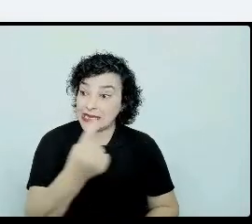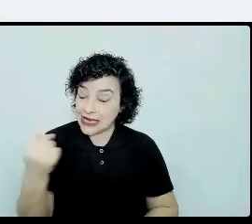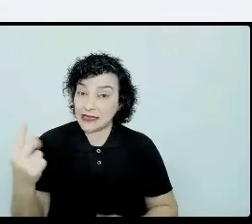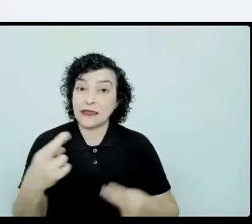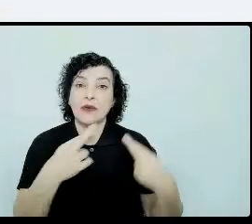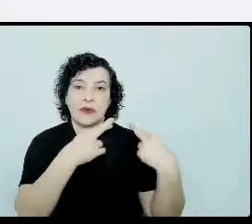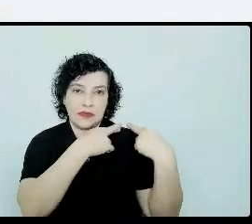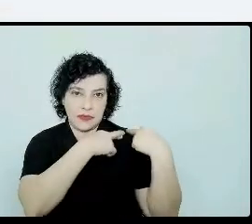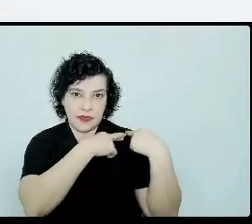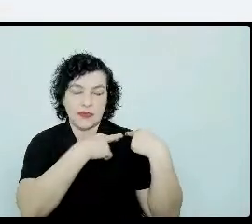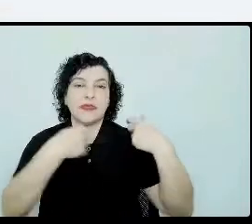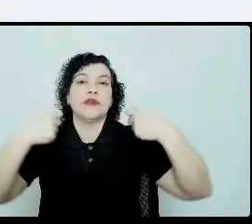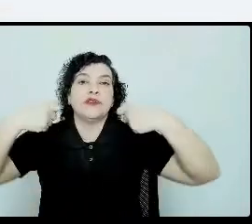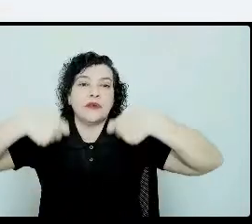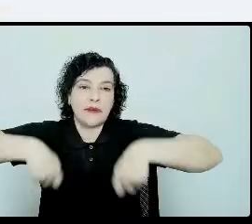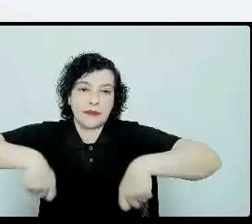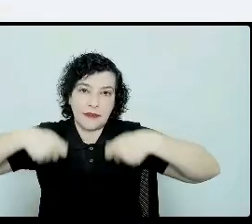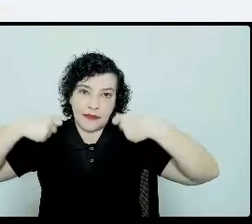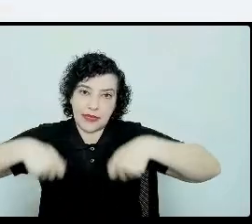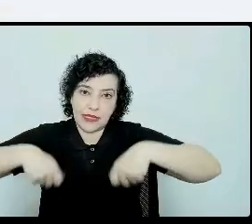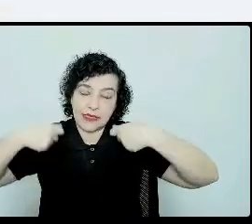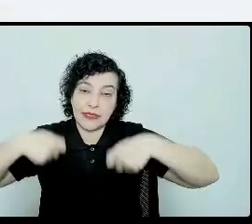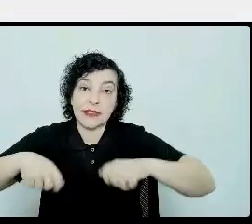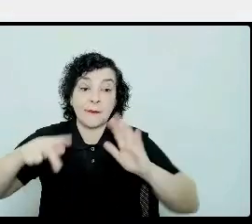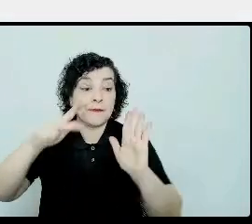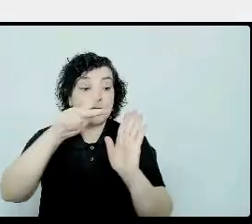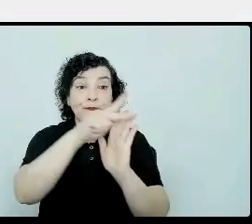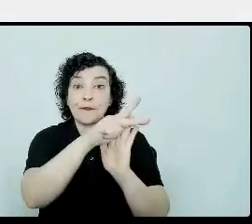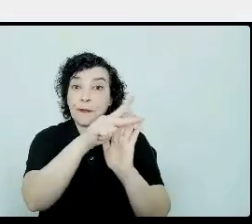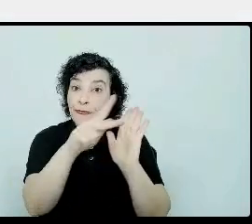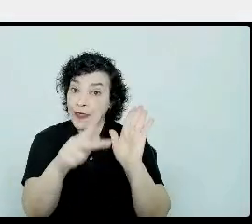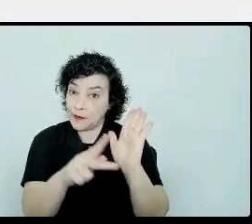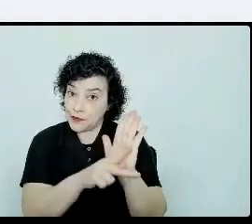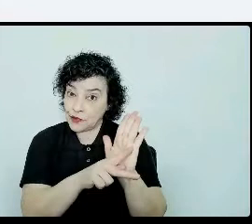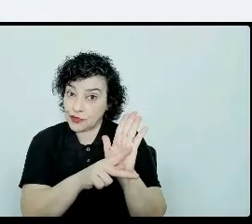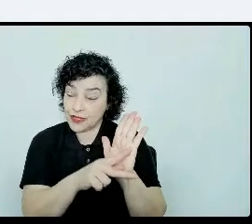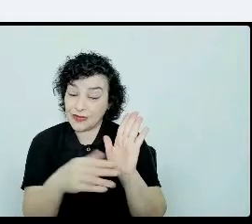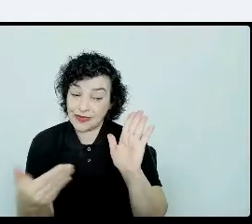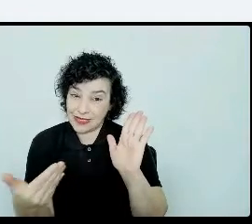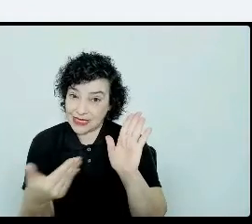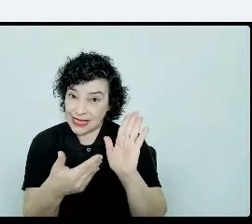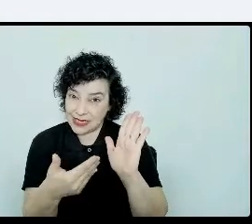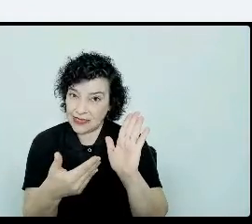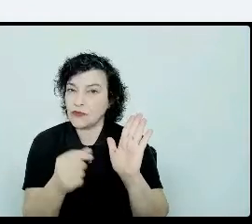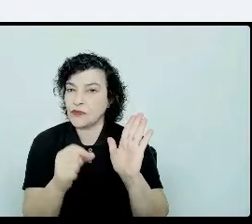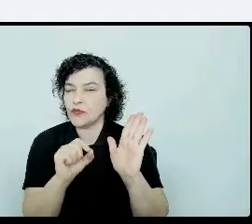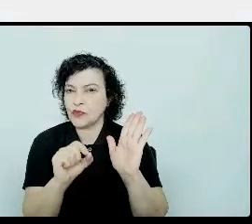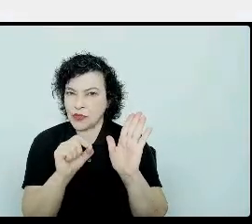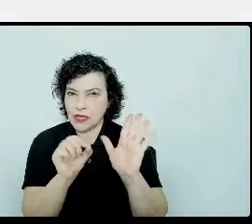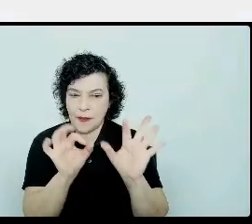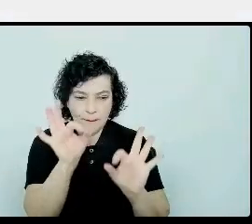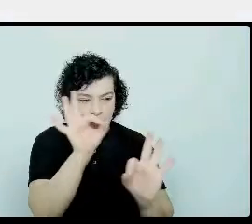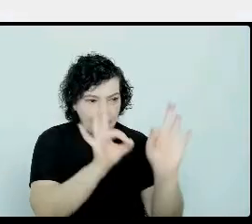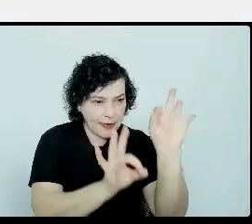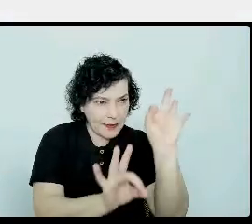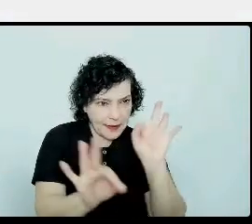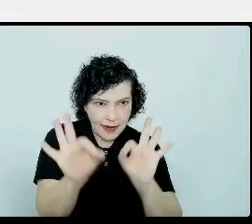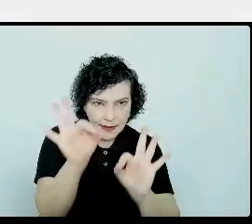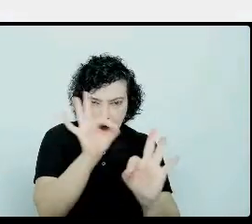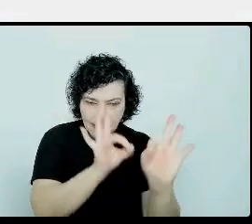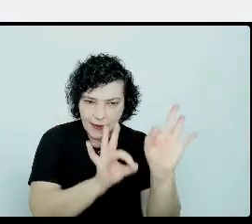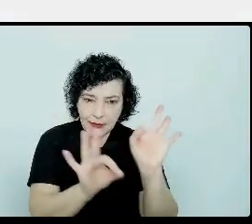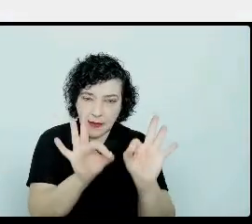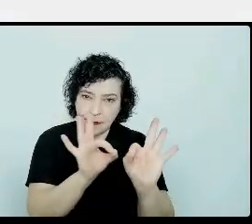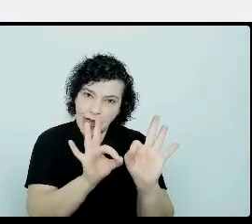acontece nem todos os projetos eles têm uma estrutura linear, né, de construção. Então